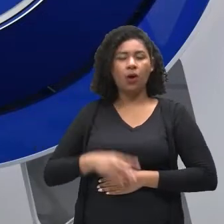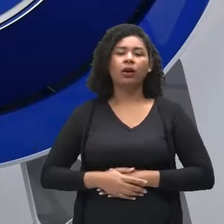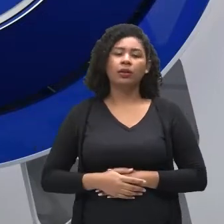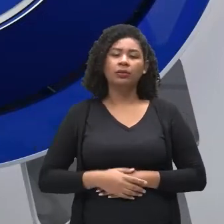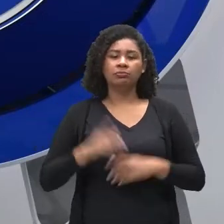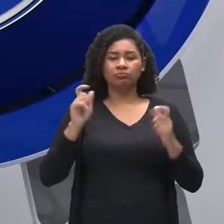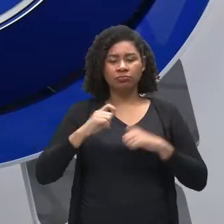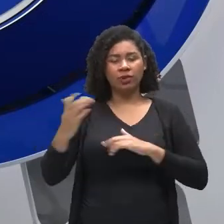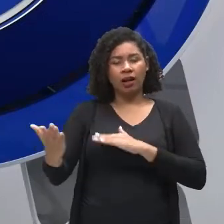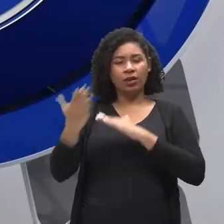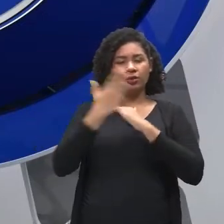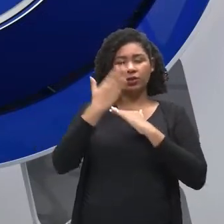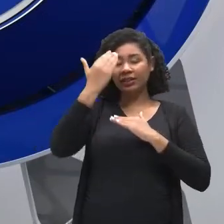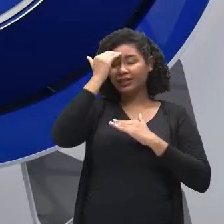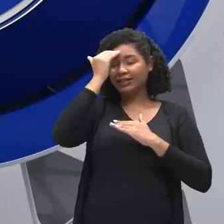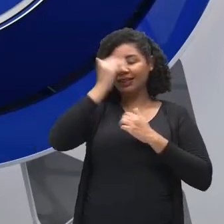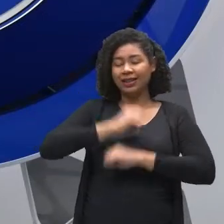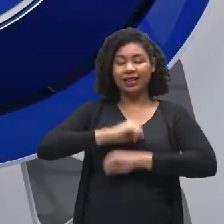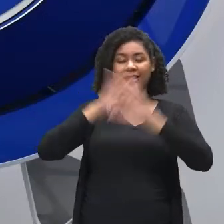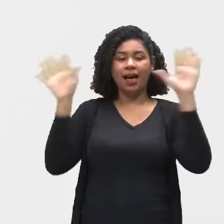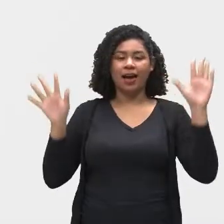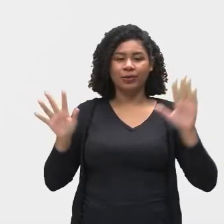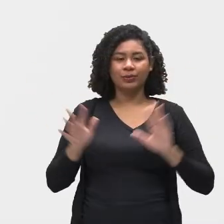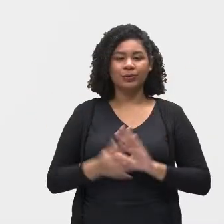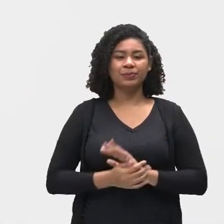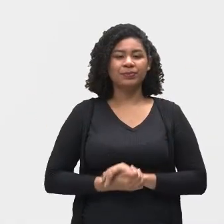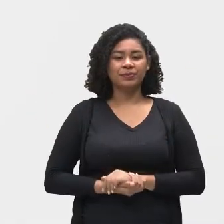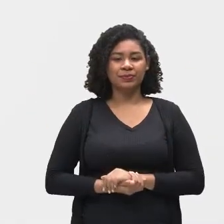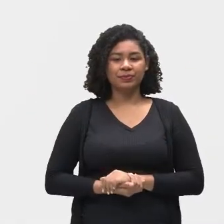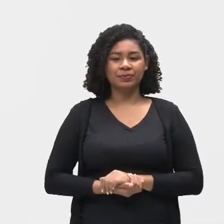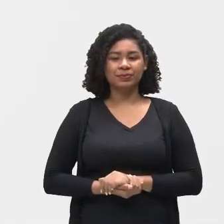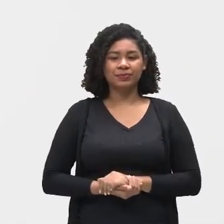o texto, tá bom? Então vamos lá para mais dicas.